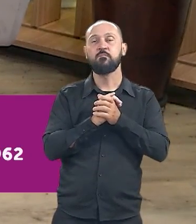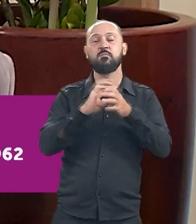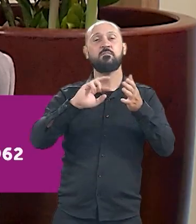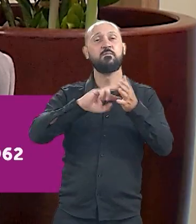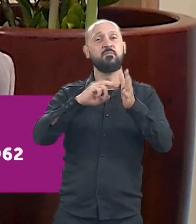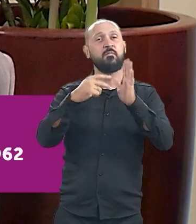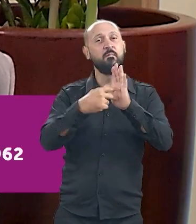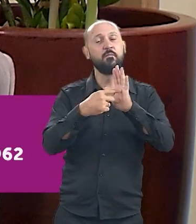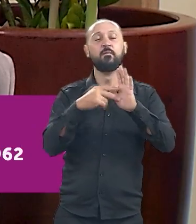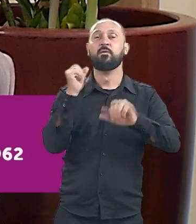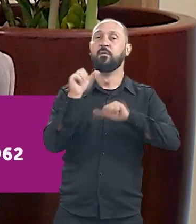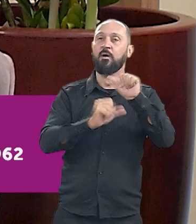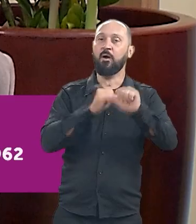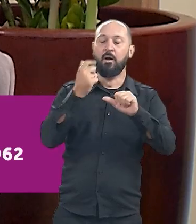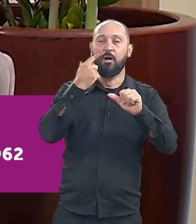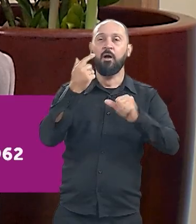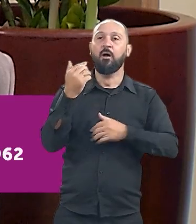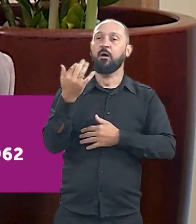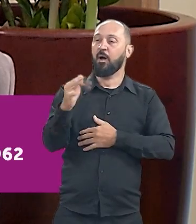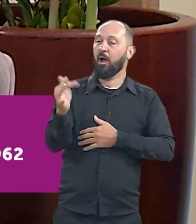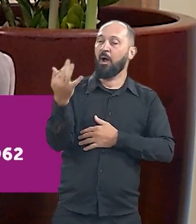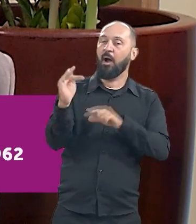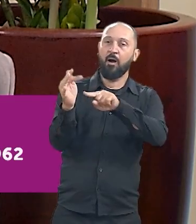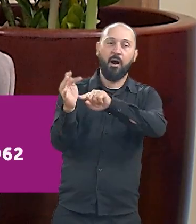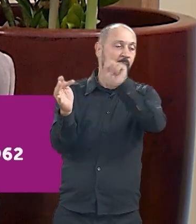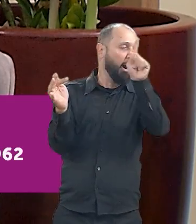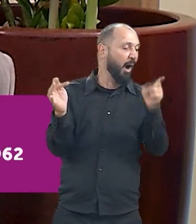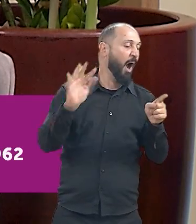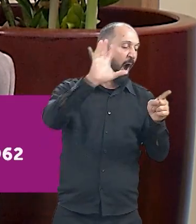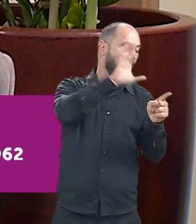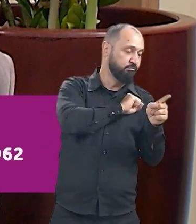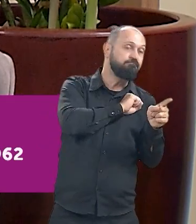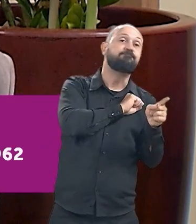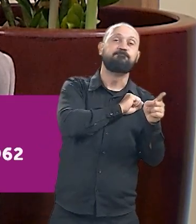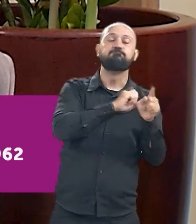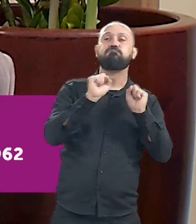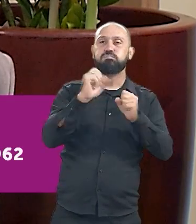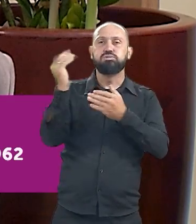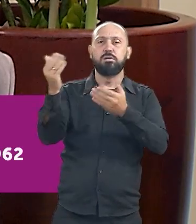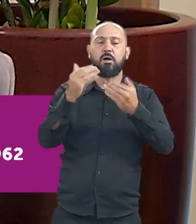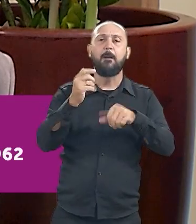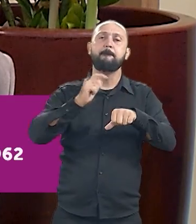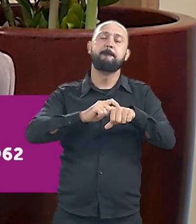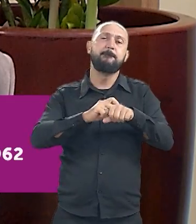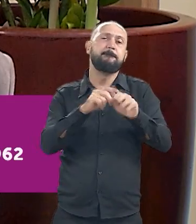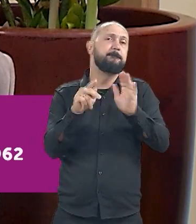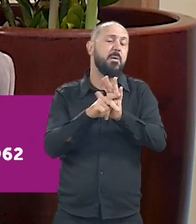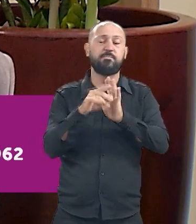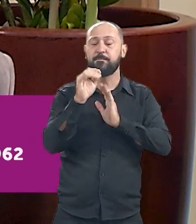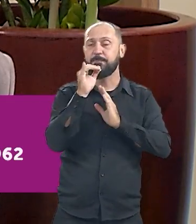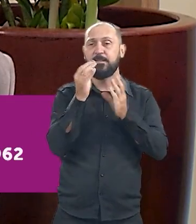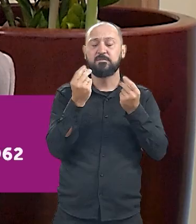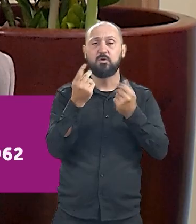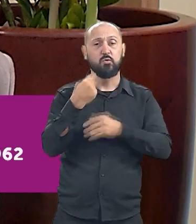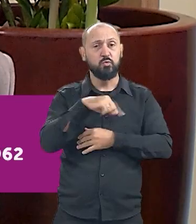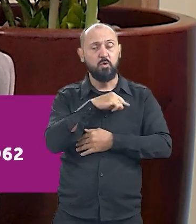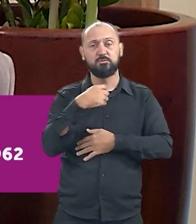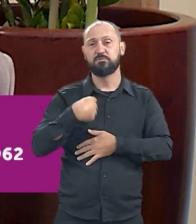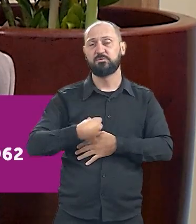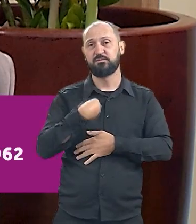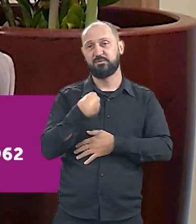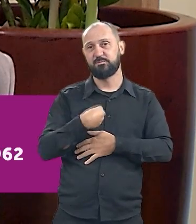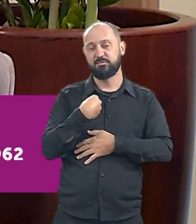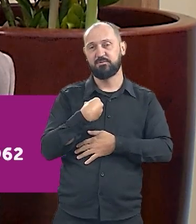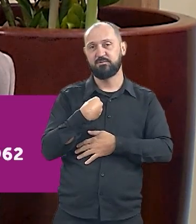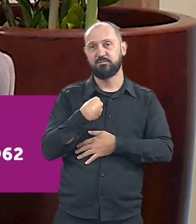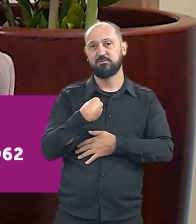de transformar a dor em amor. Sim. Dizem que a gente pode trazer até situações que nós vivemos e a